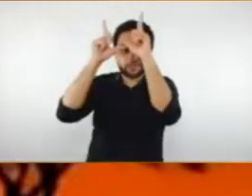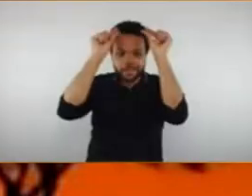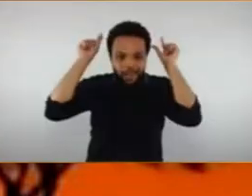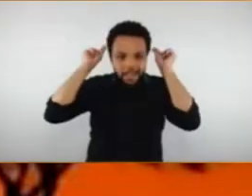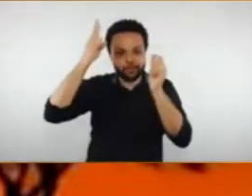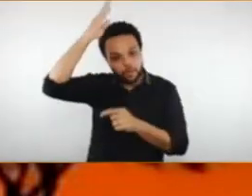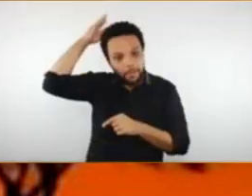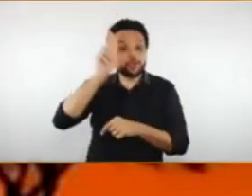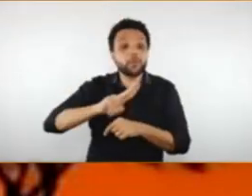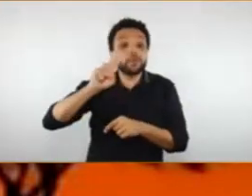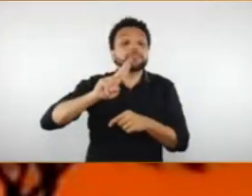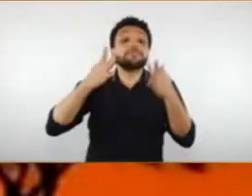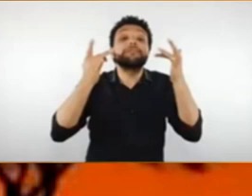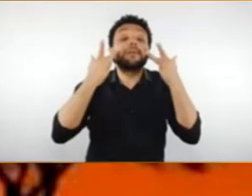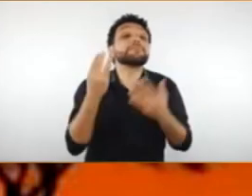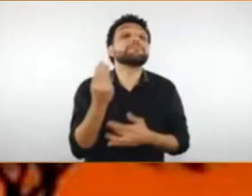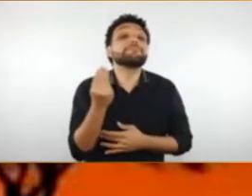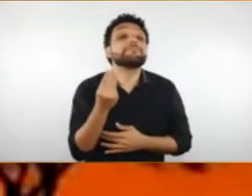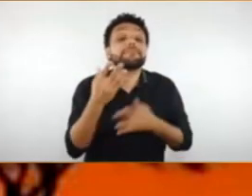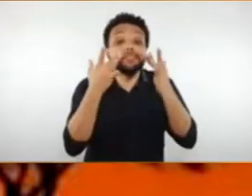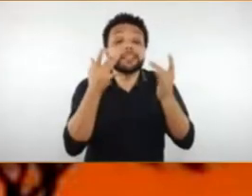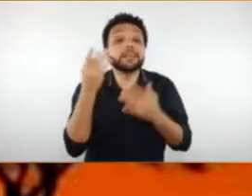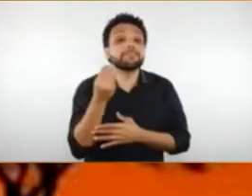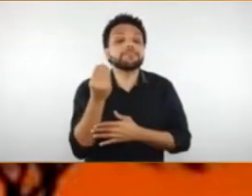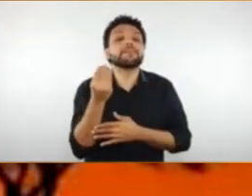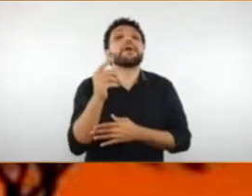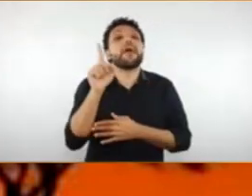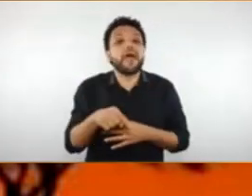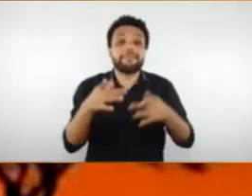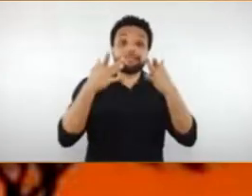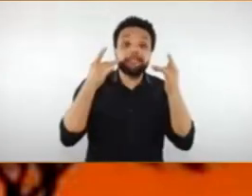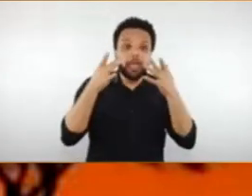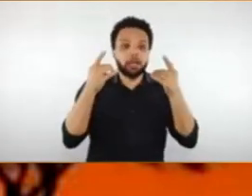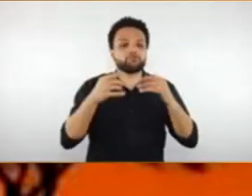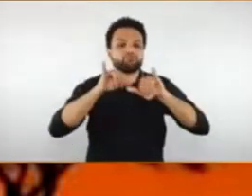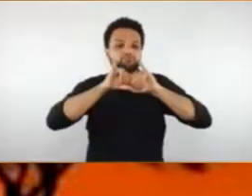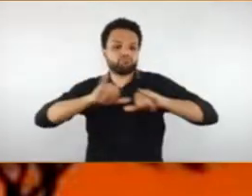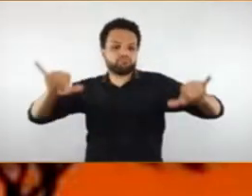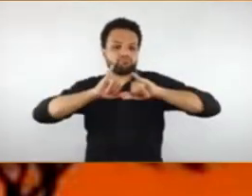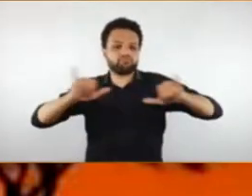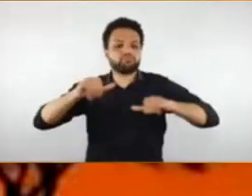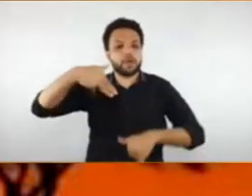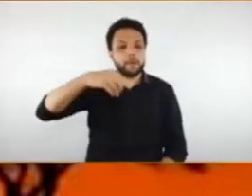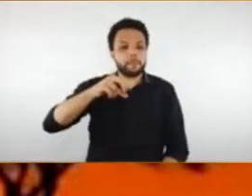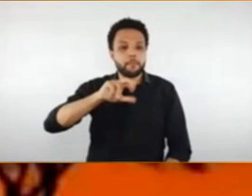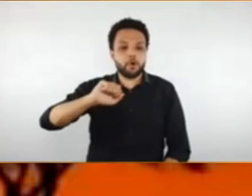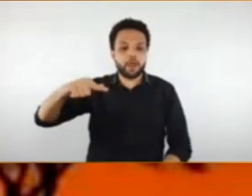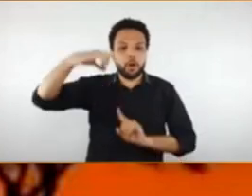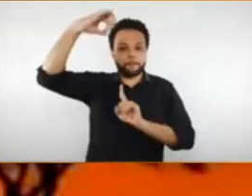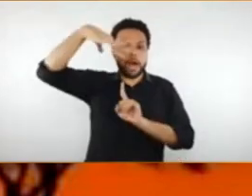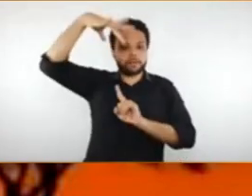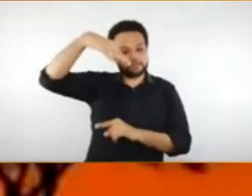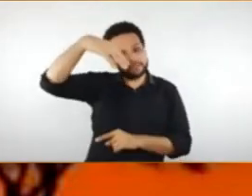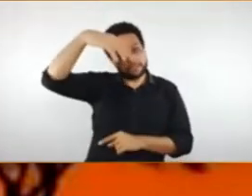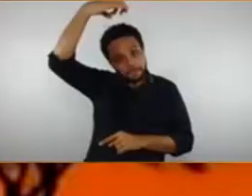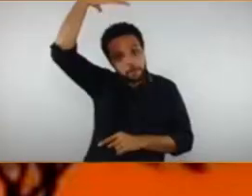teatro. Eles usavam o teatro para disseminar a moral dentro da sua audiência. Então,